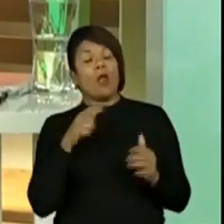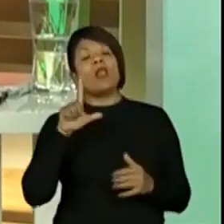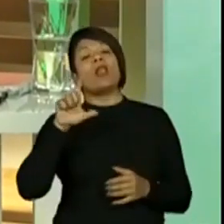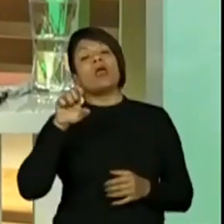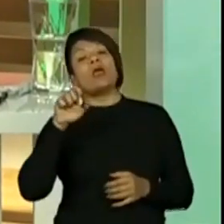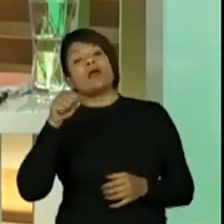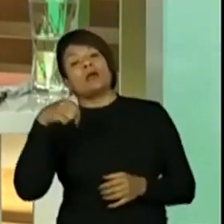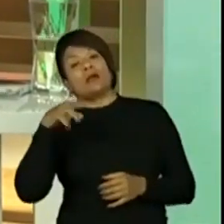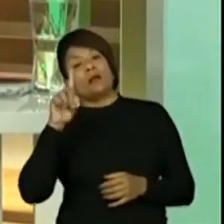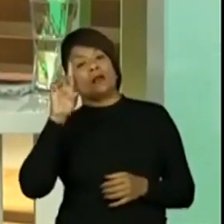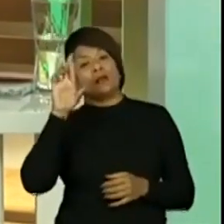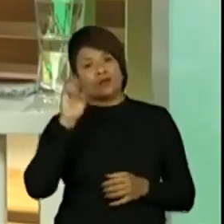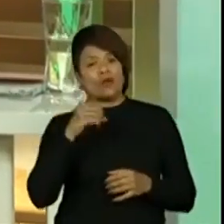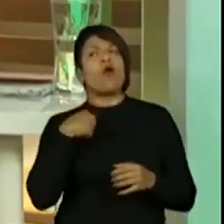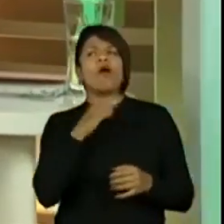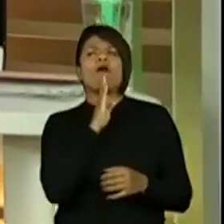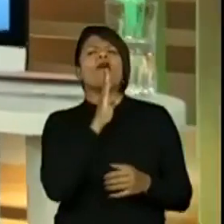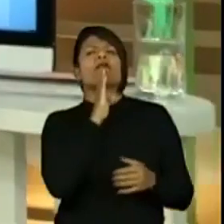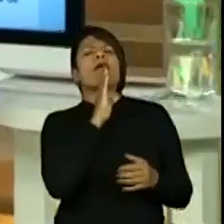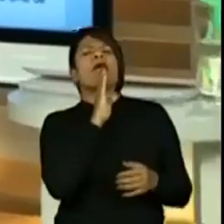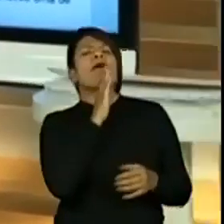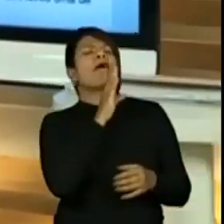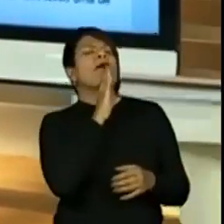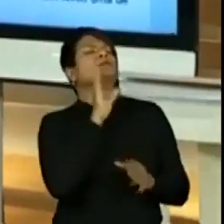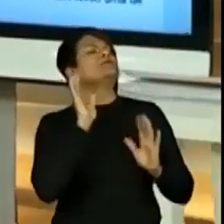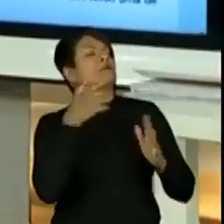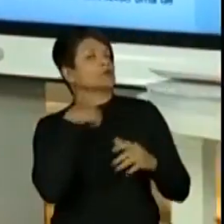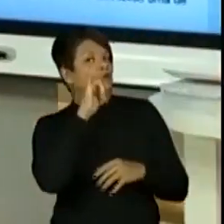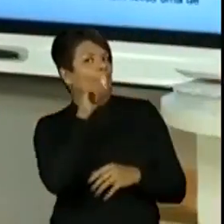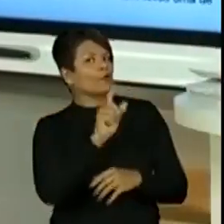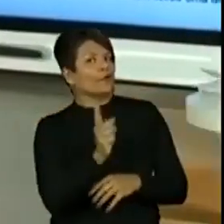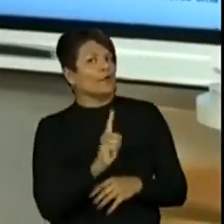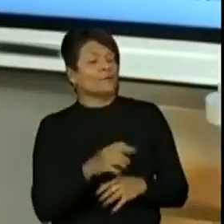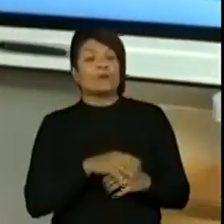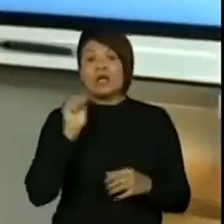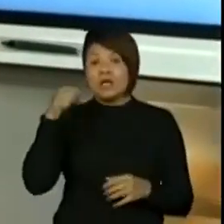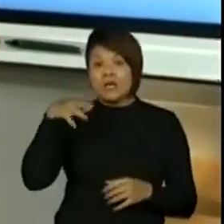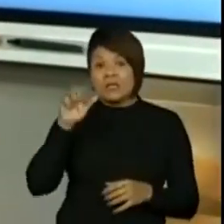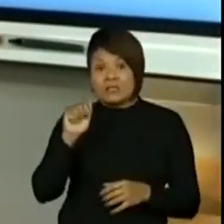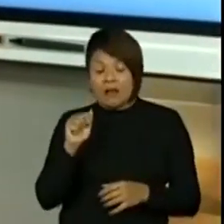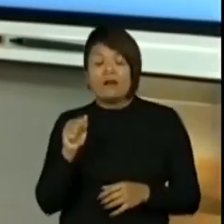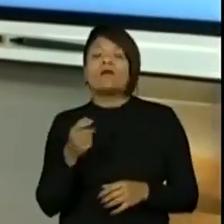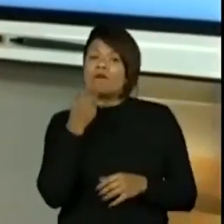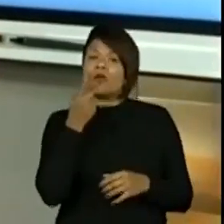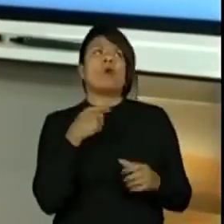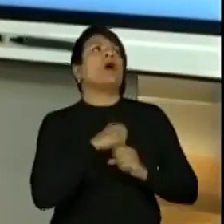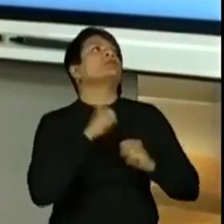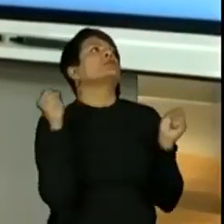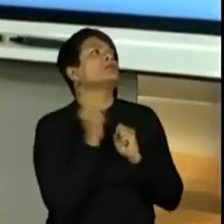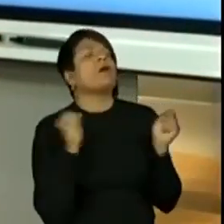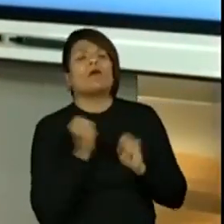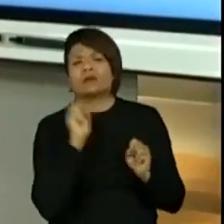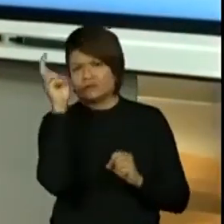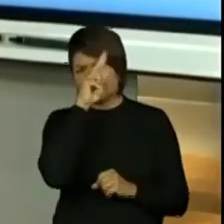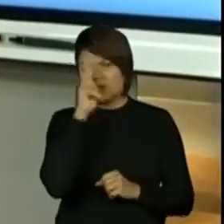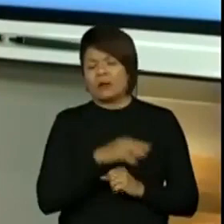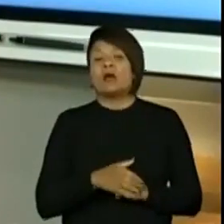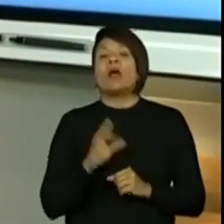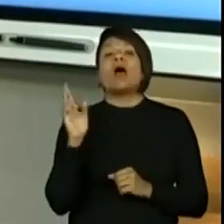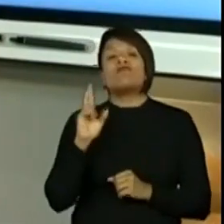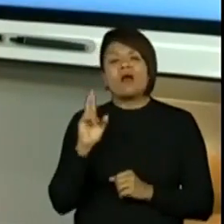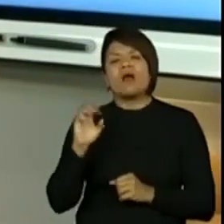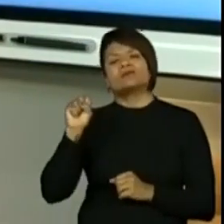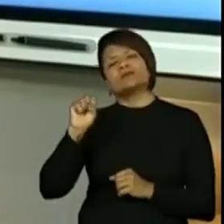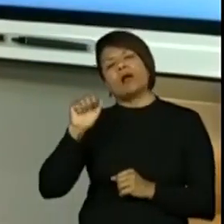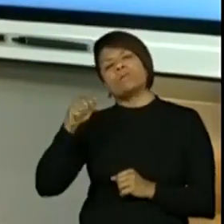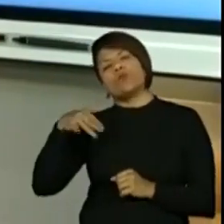espertinho, Leandro. Ana Clara, amo muito essa história. O Rafael, o Samuel e o Eric falou,